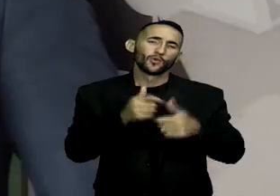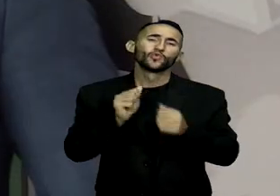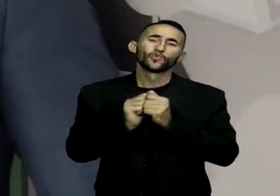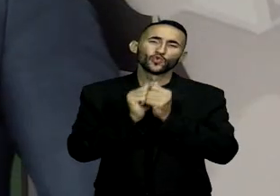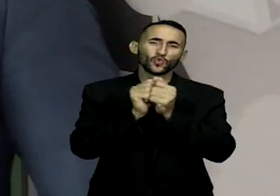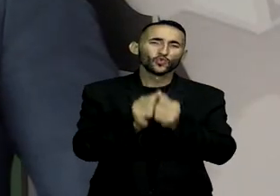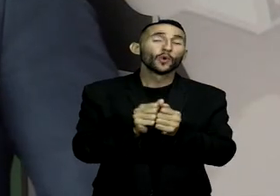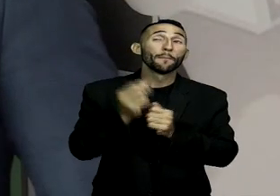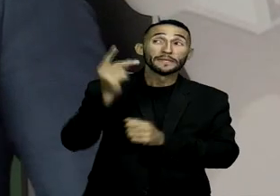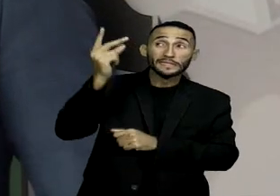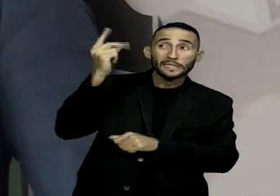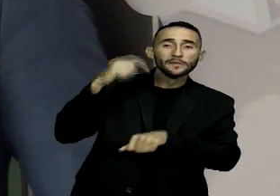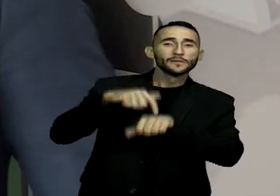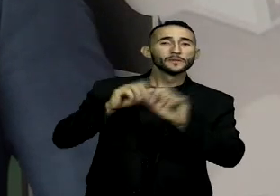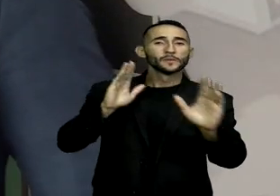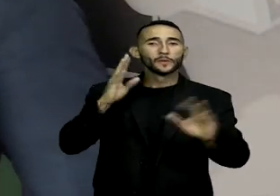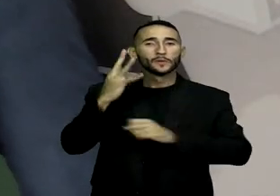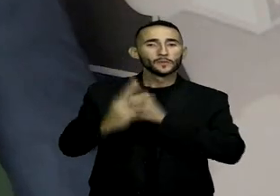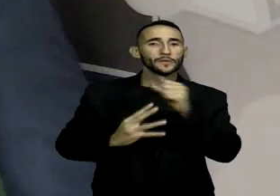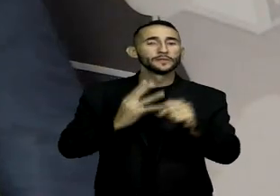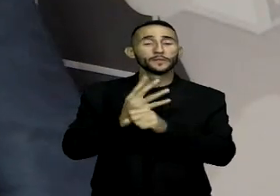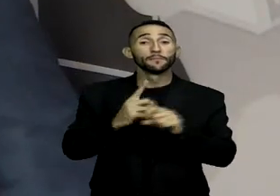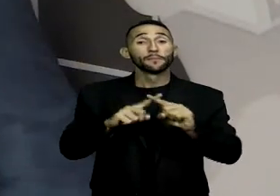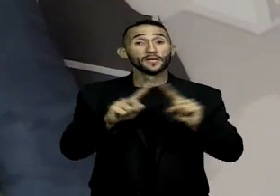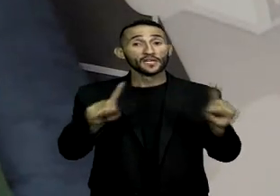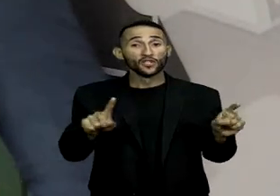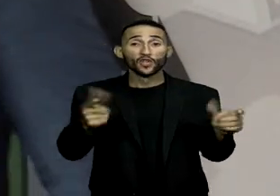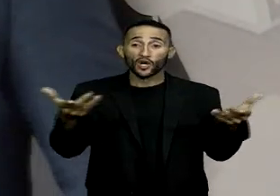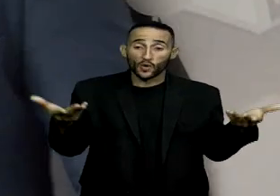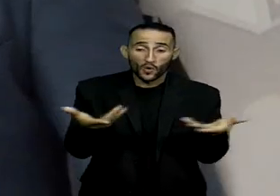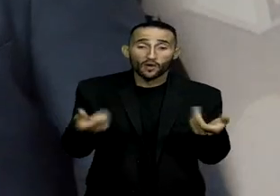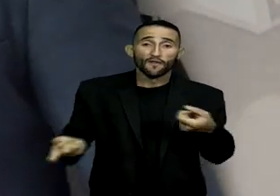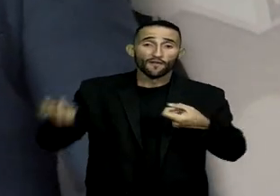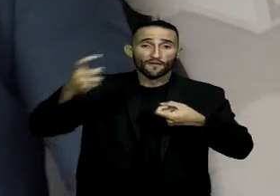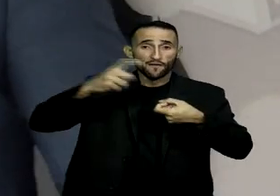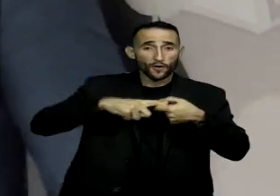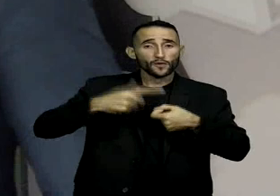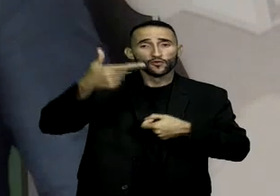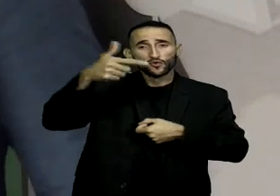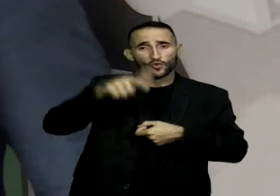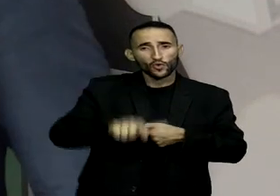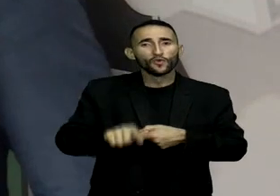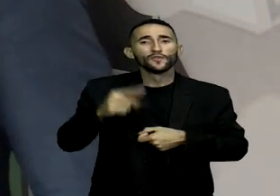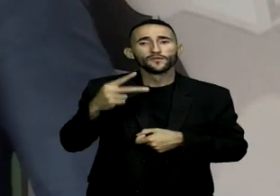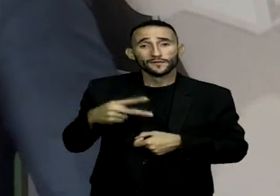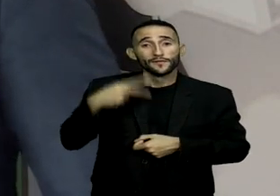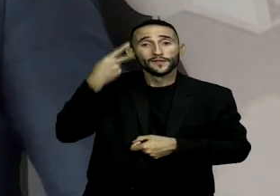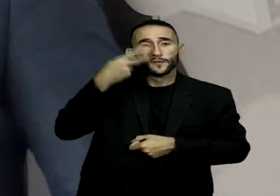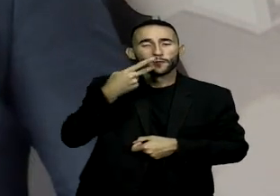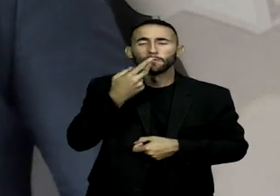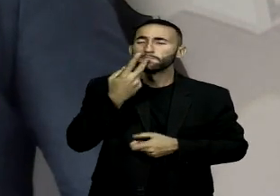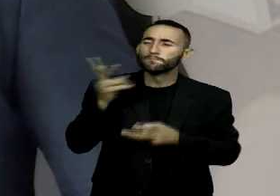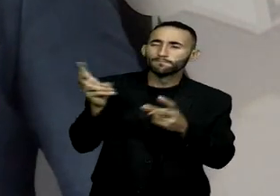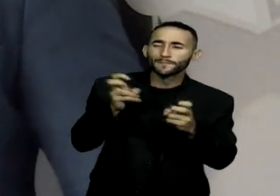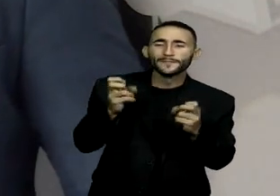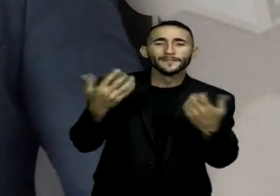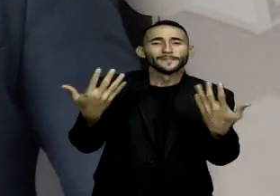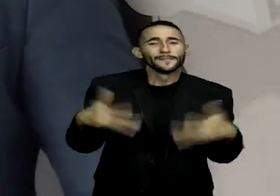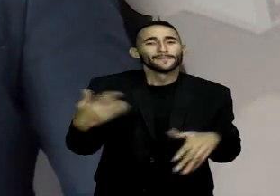e ver retornar essa casa e tendo a oportunidade de ser o representante do povo, isso é muito importante.